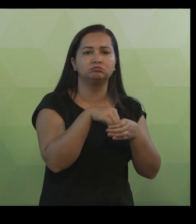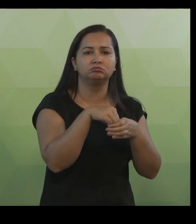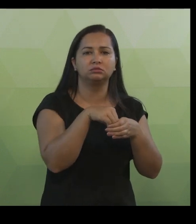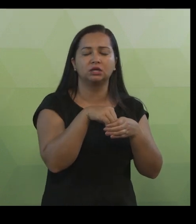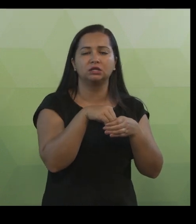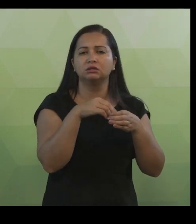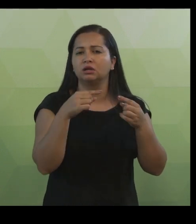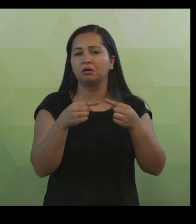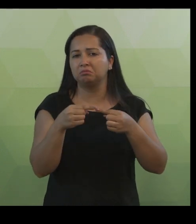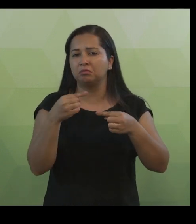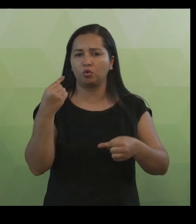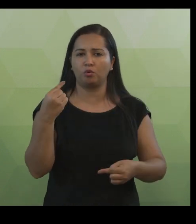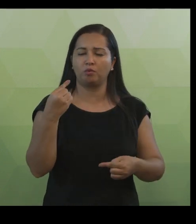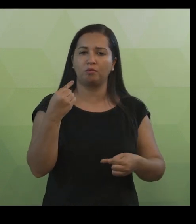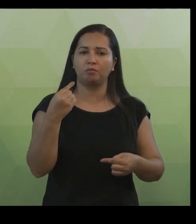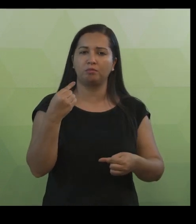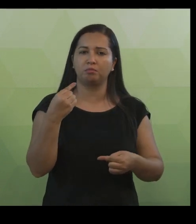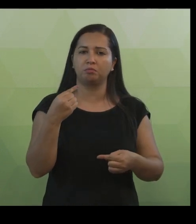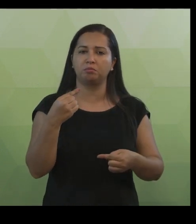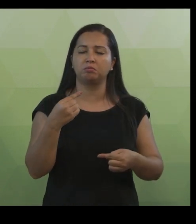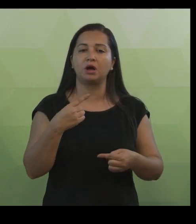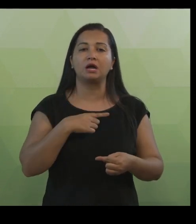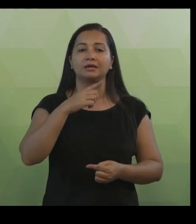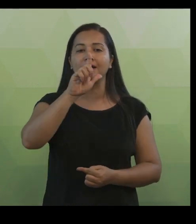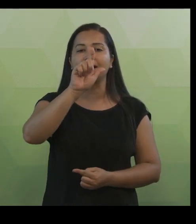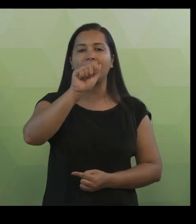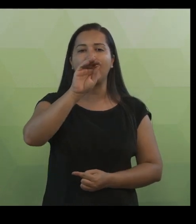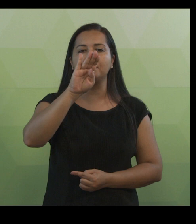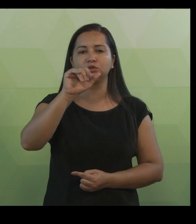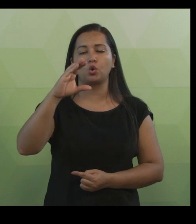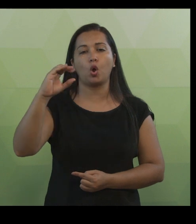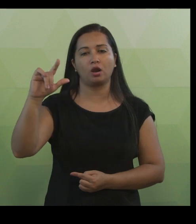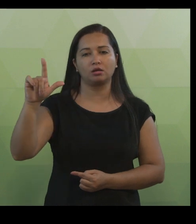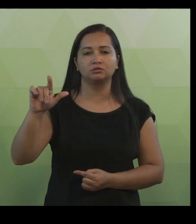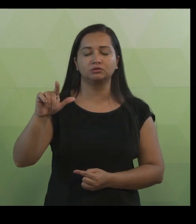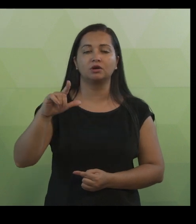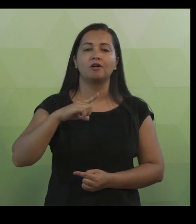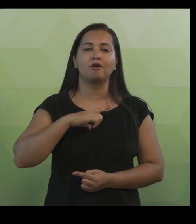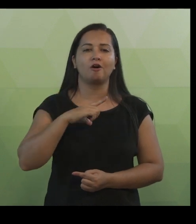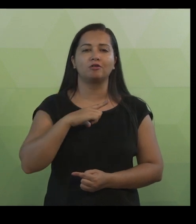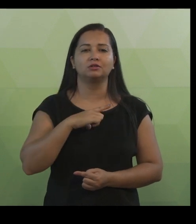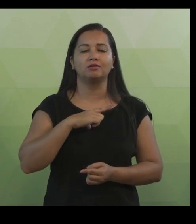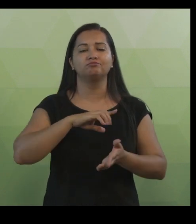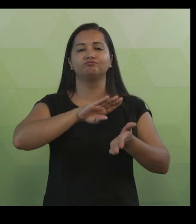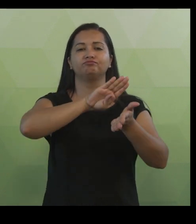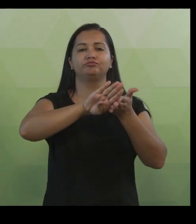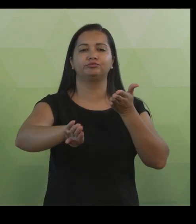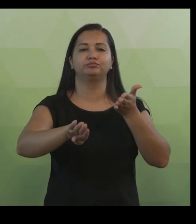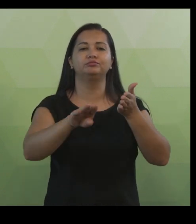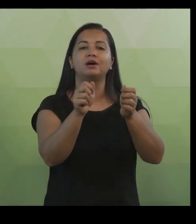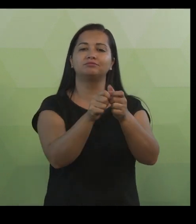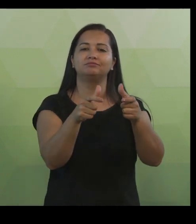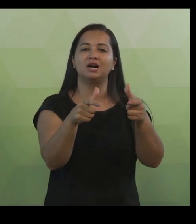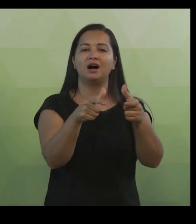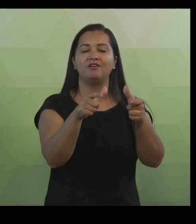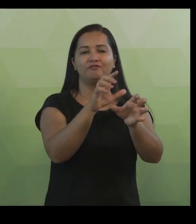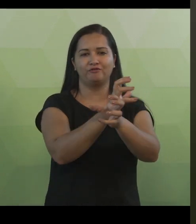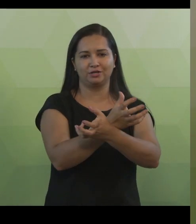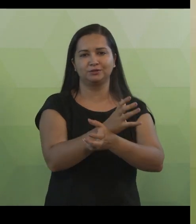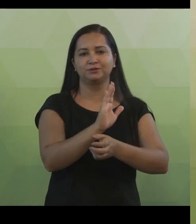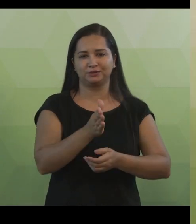é mais referenciada pela aplicação, o Garbage Collection libera automaticamente esse espaço de